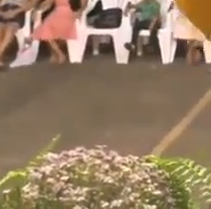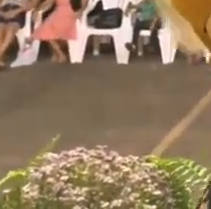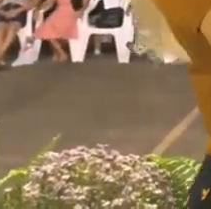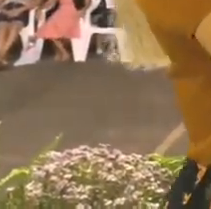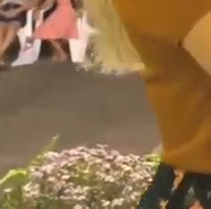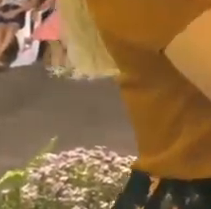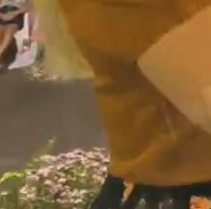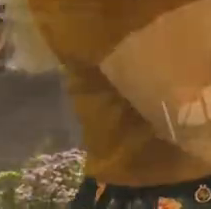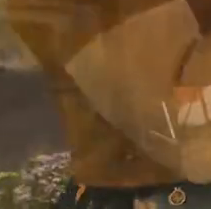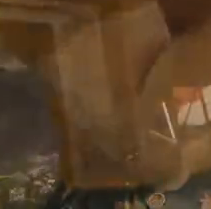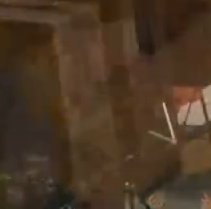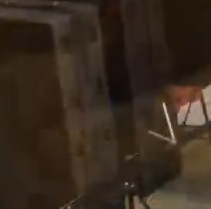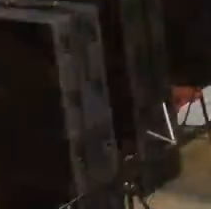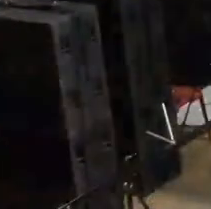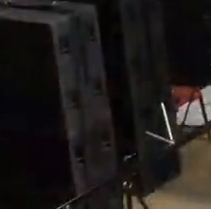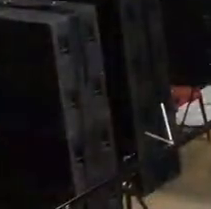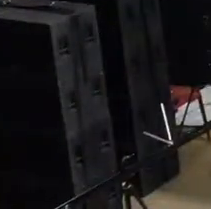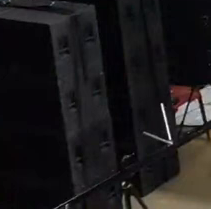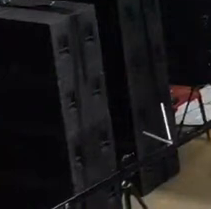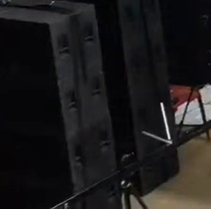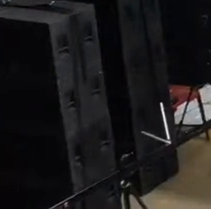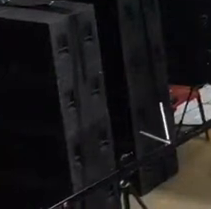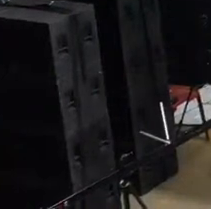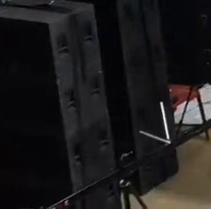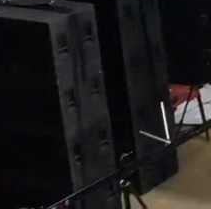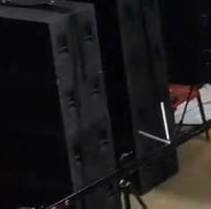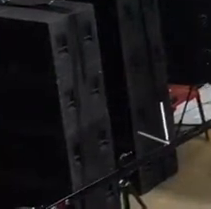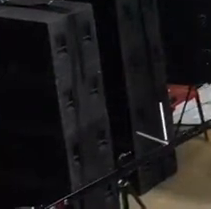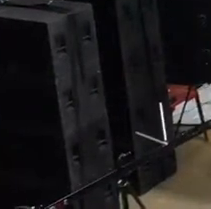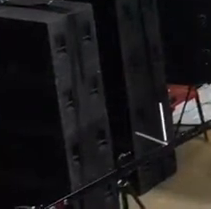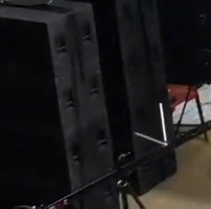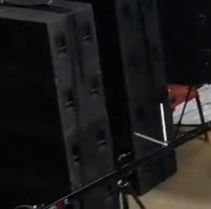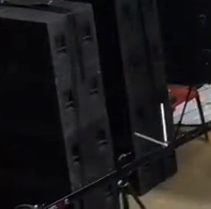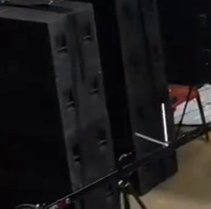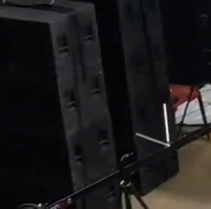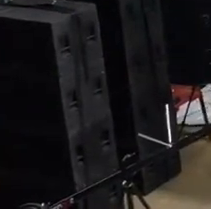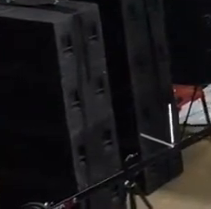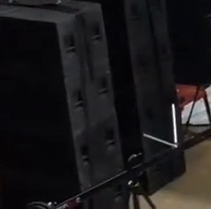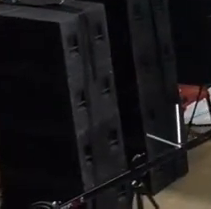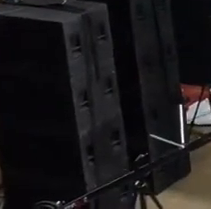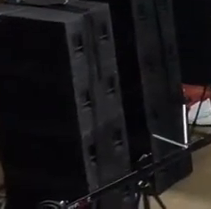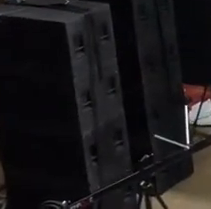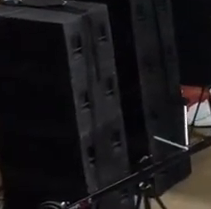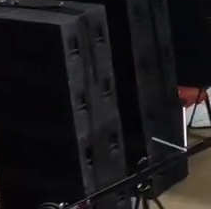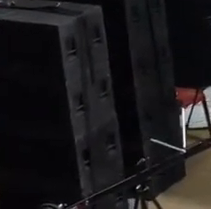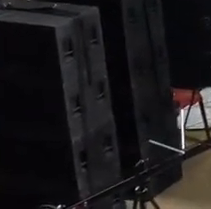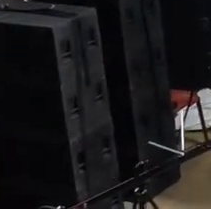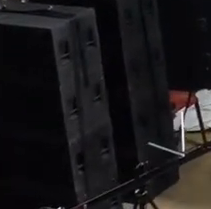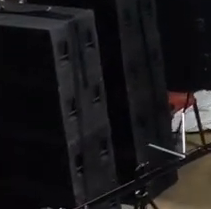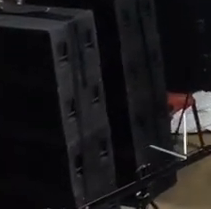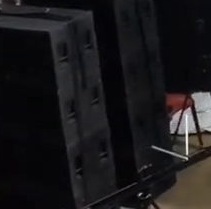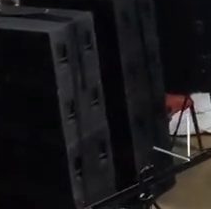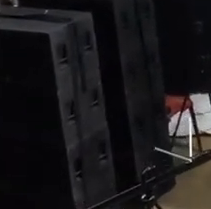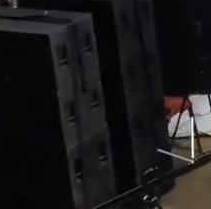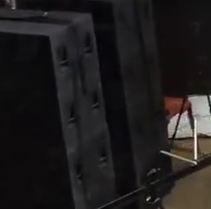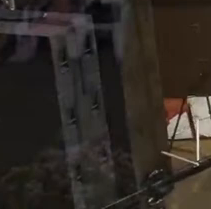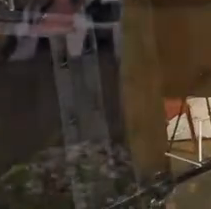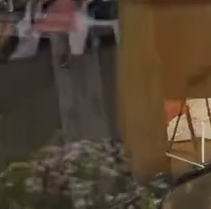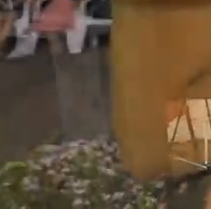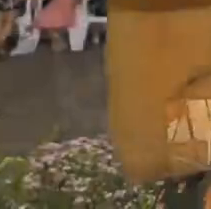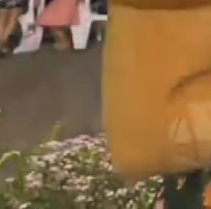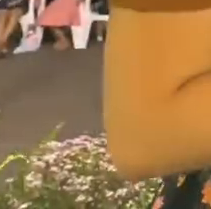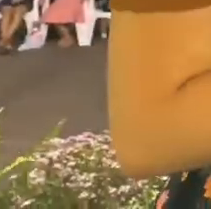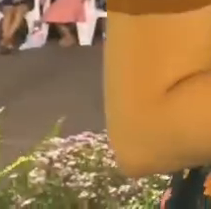as pessoas que já estão participando conosco Olha só com a gente o Carlos Júnior sempre tá com a gente